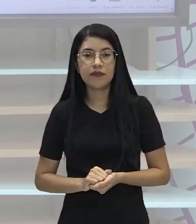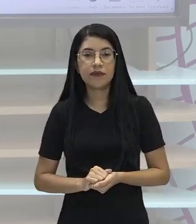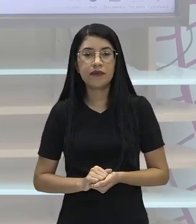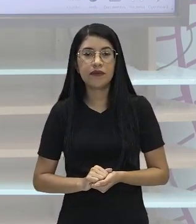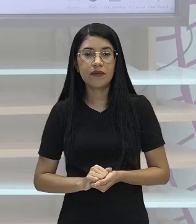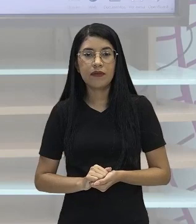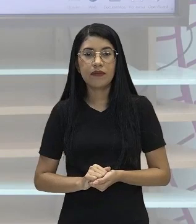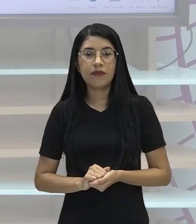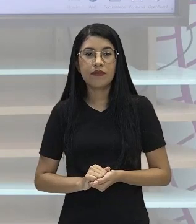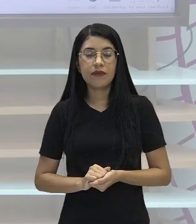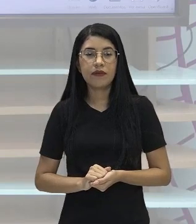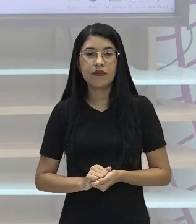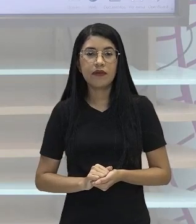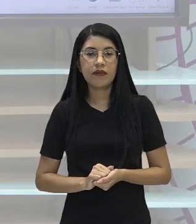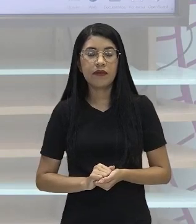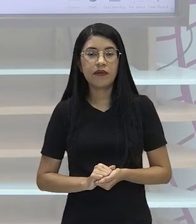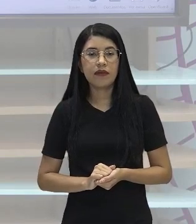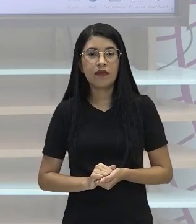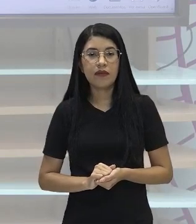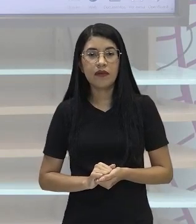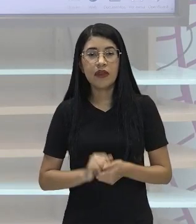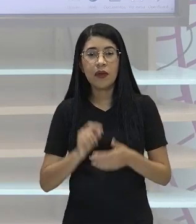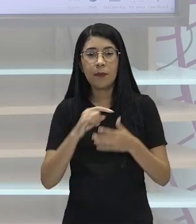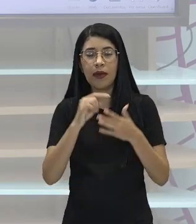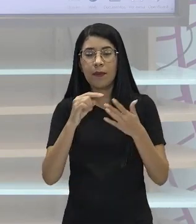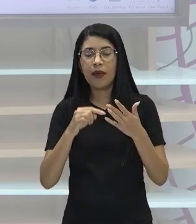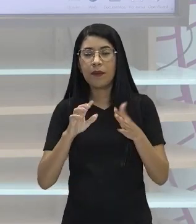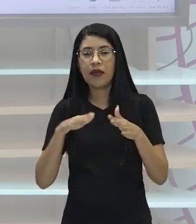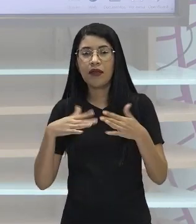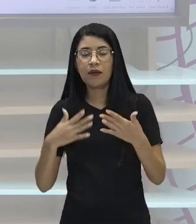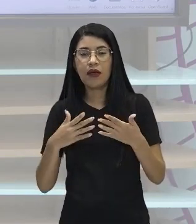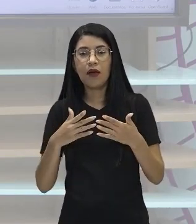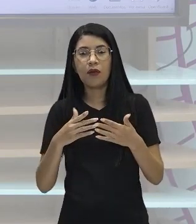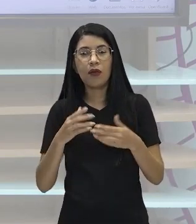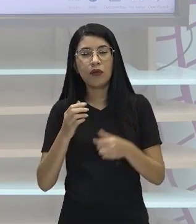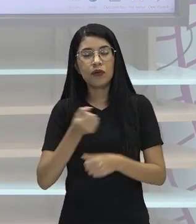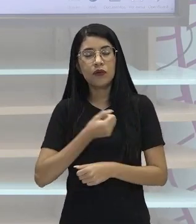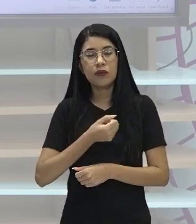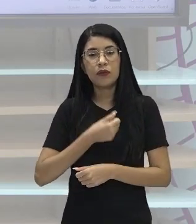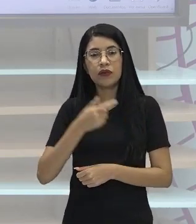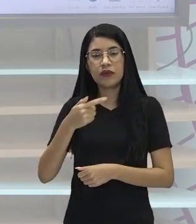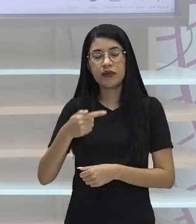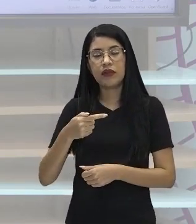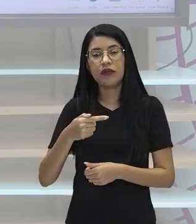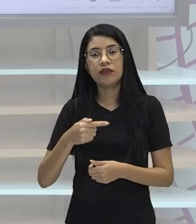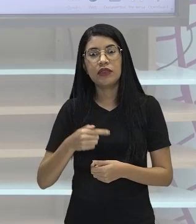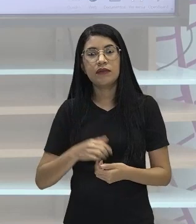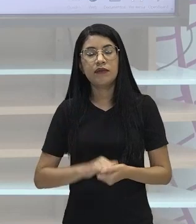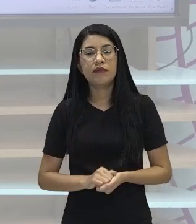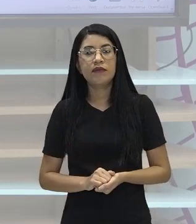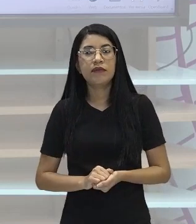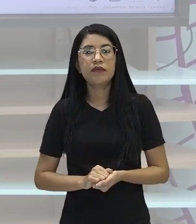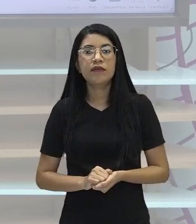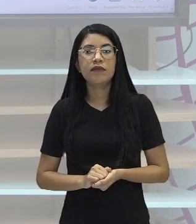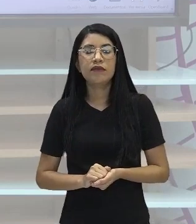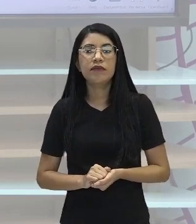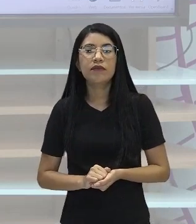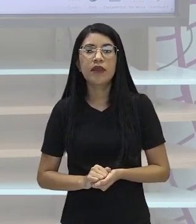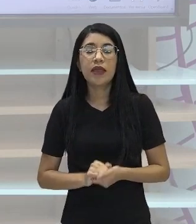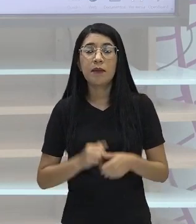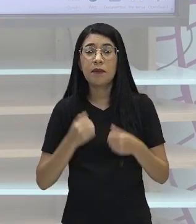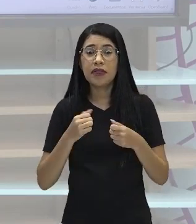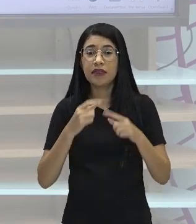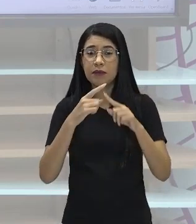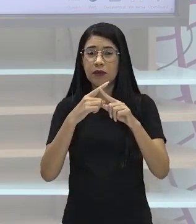para 7. Qual é o critério? Só é você... Esses critérios, pessoal, que eu estou me referindo, basta que você pense na